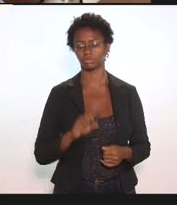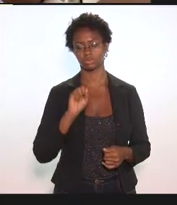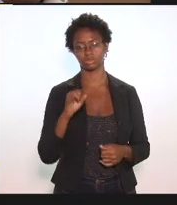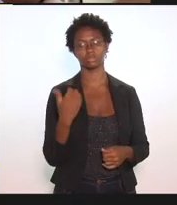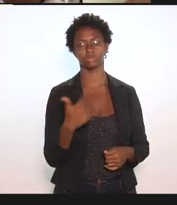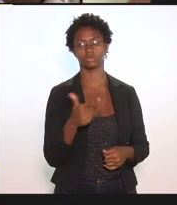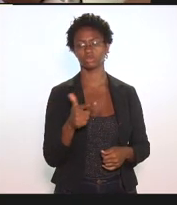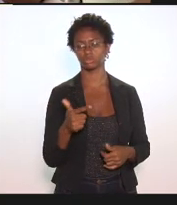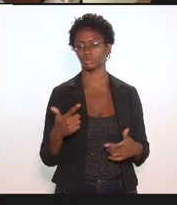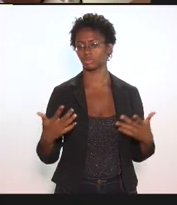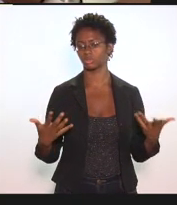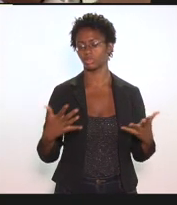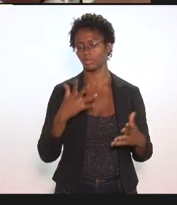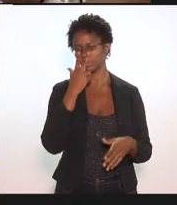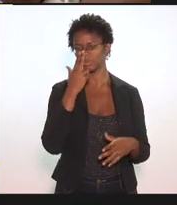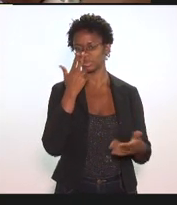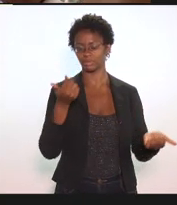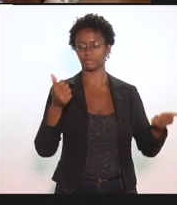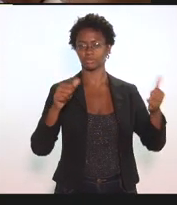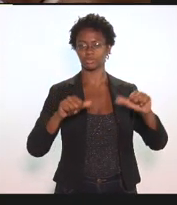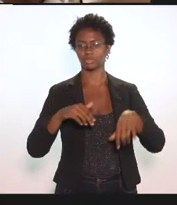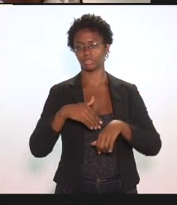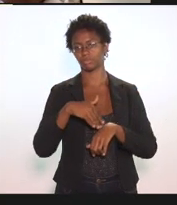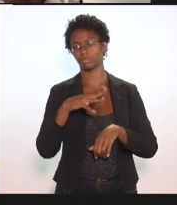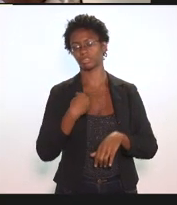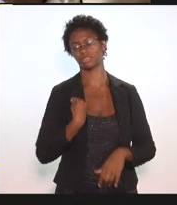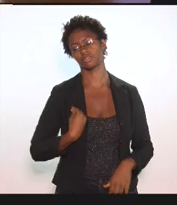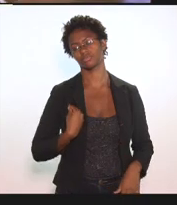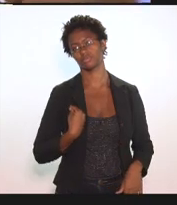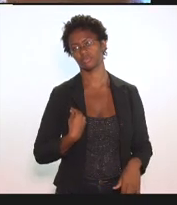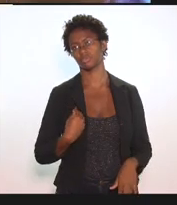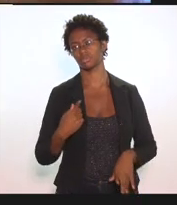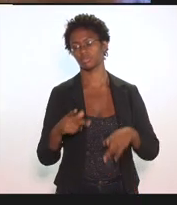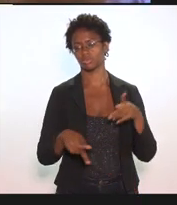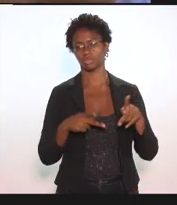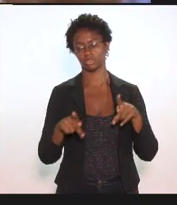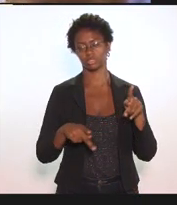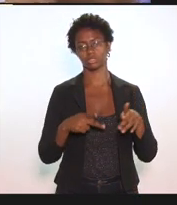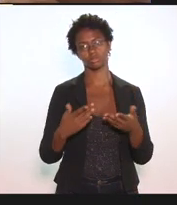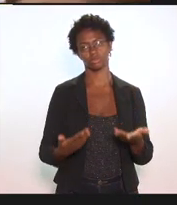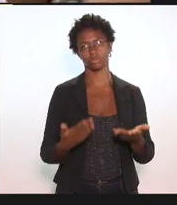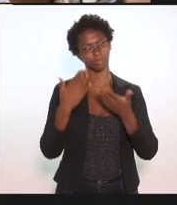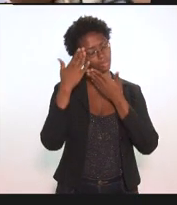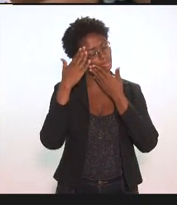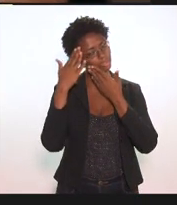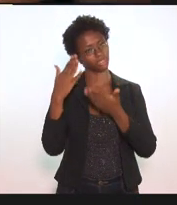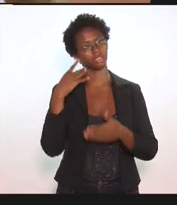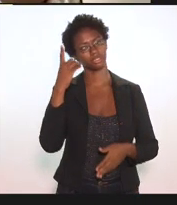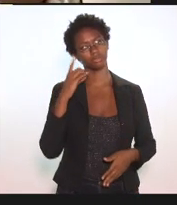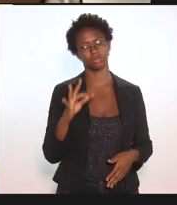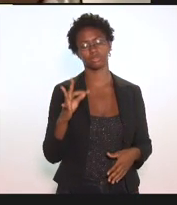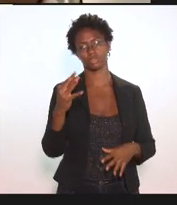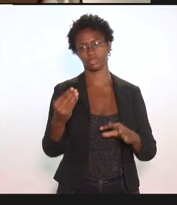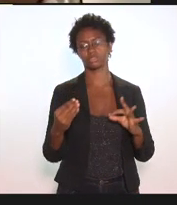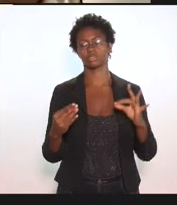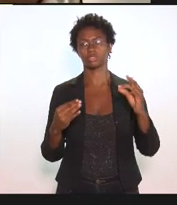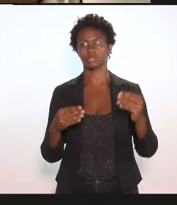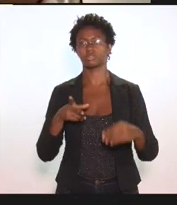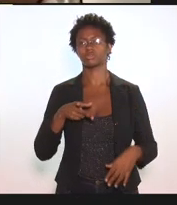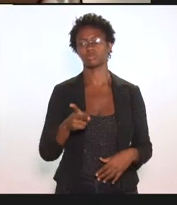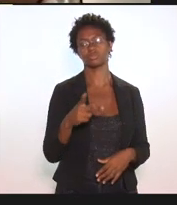atender, né, piora ainda mais a vida da população. Então, obrigada a todos os deputados, e vamos continuar aqui no